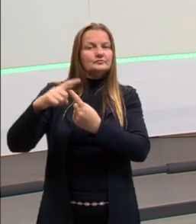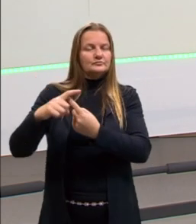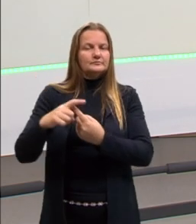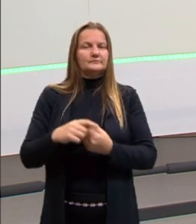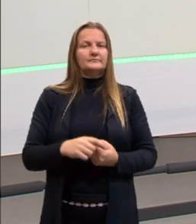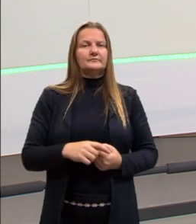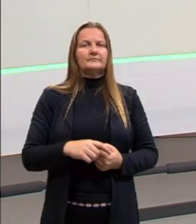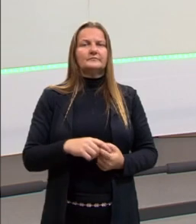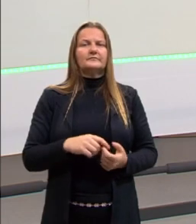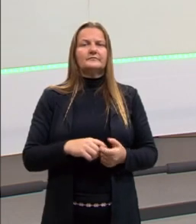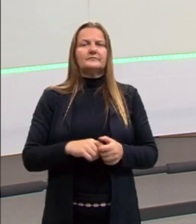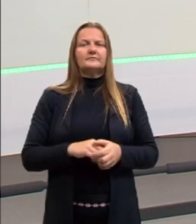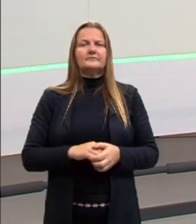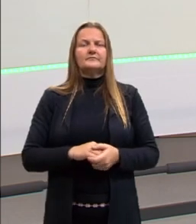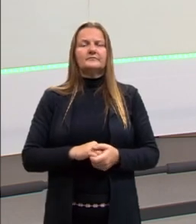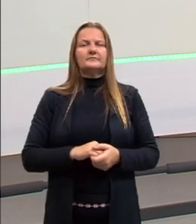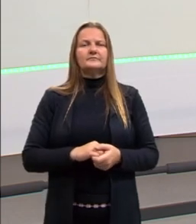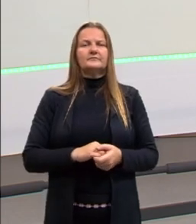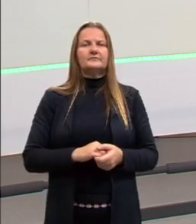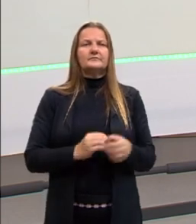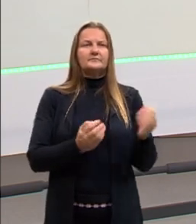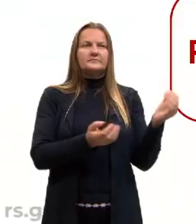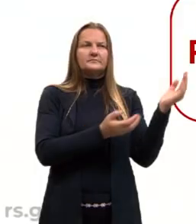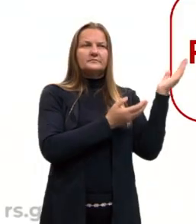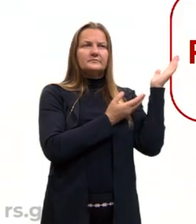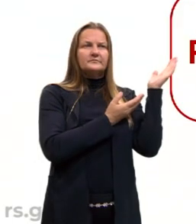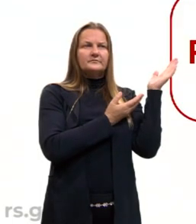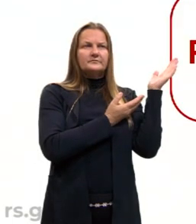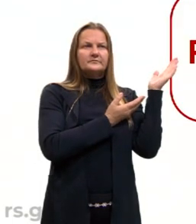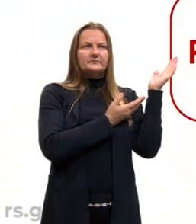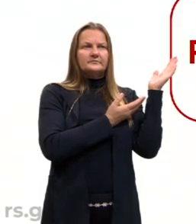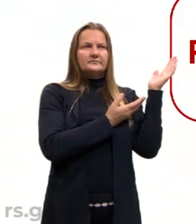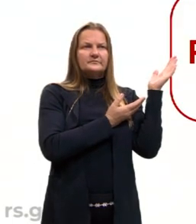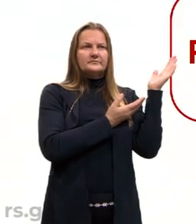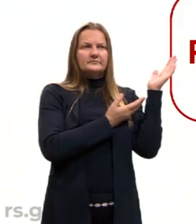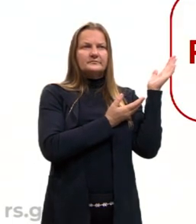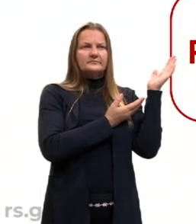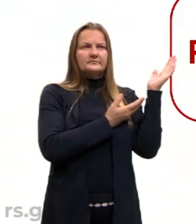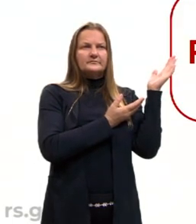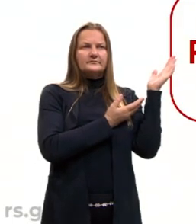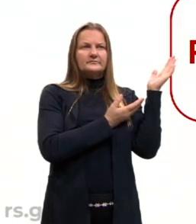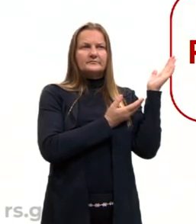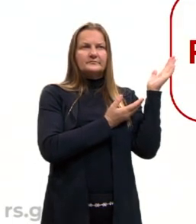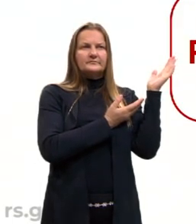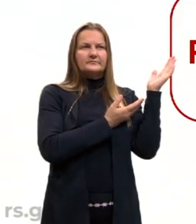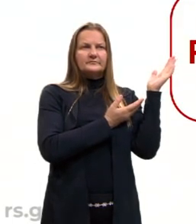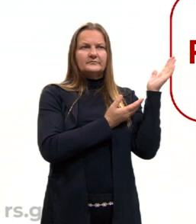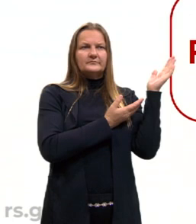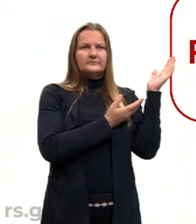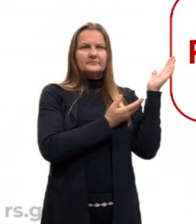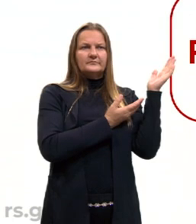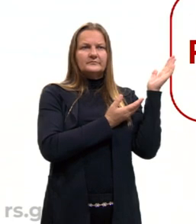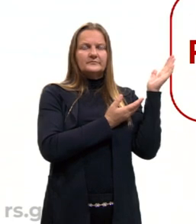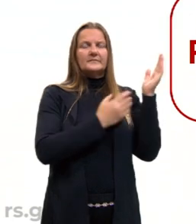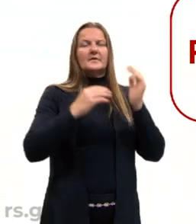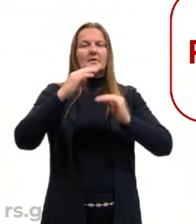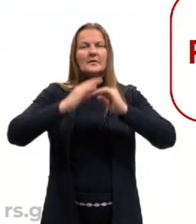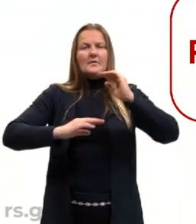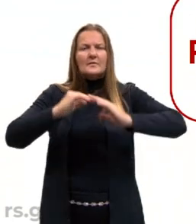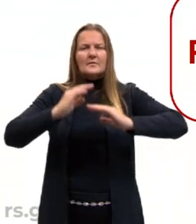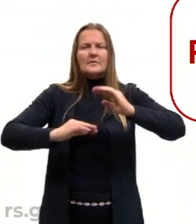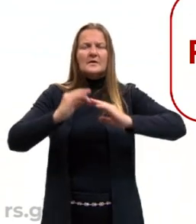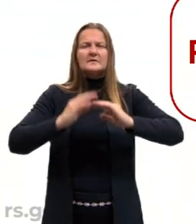Pretérito pluscuamperfecto de indicativo que se refere a uma ação